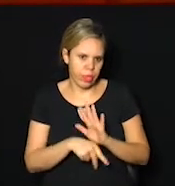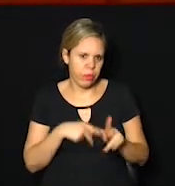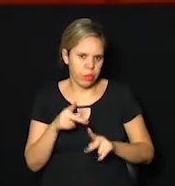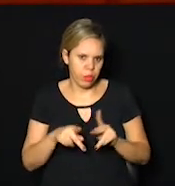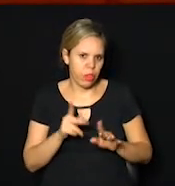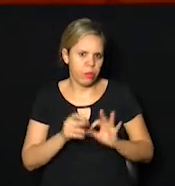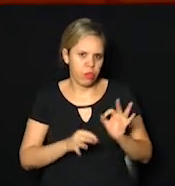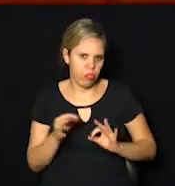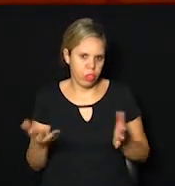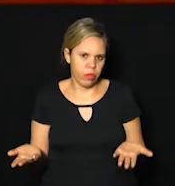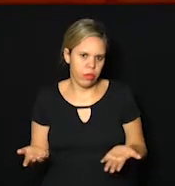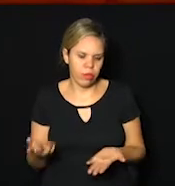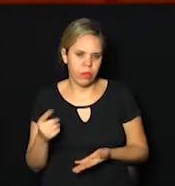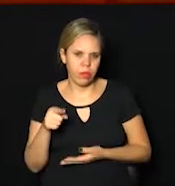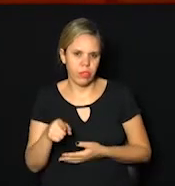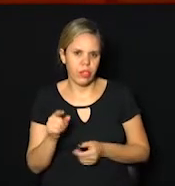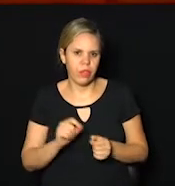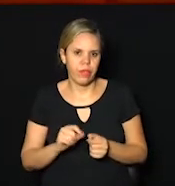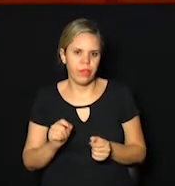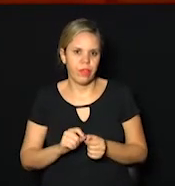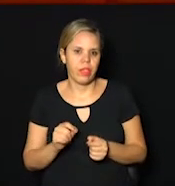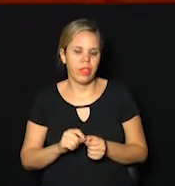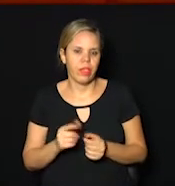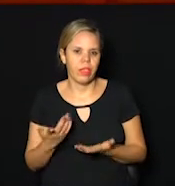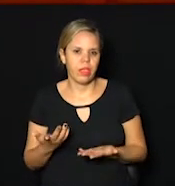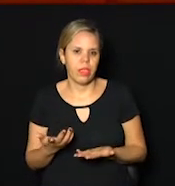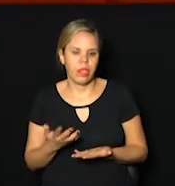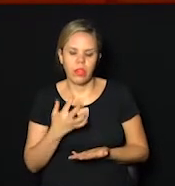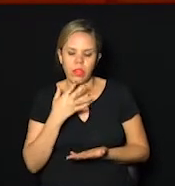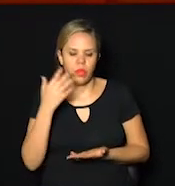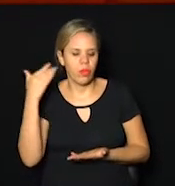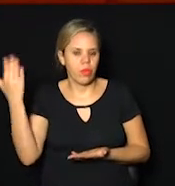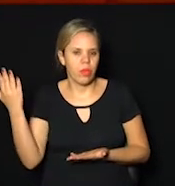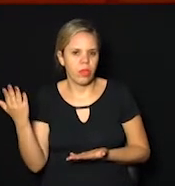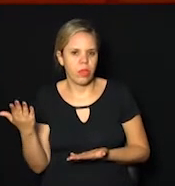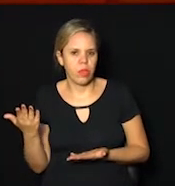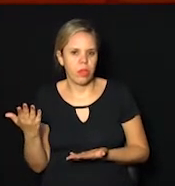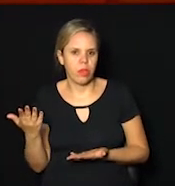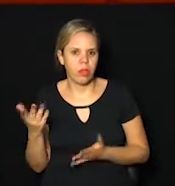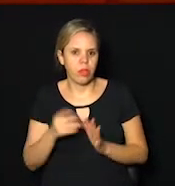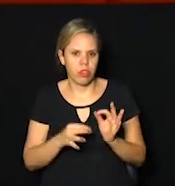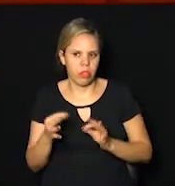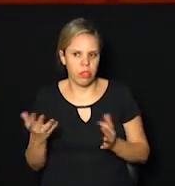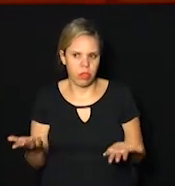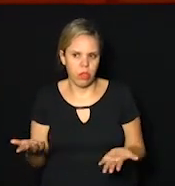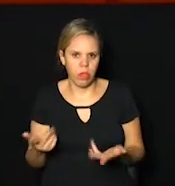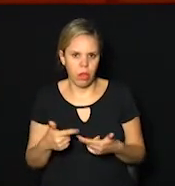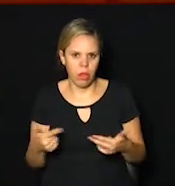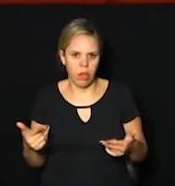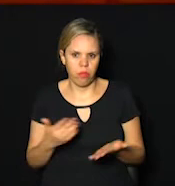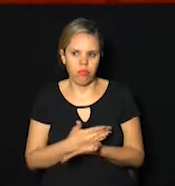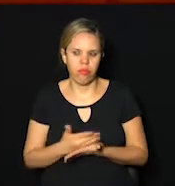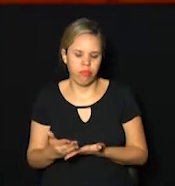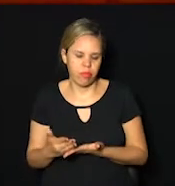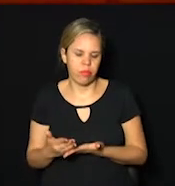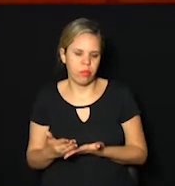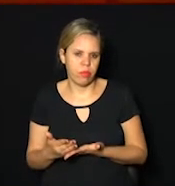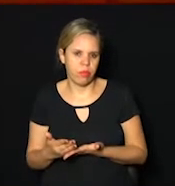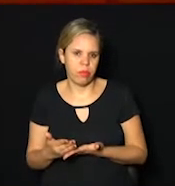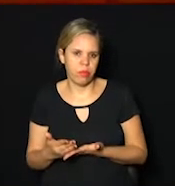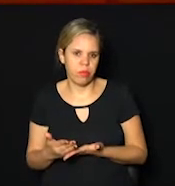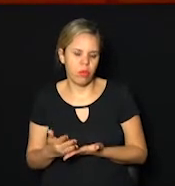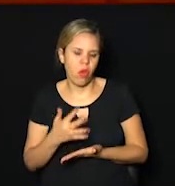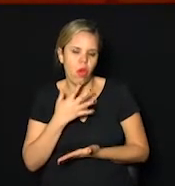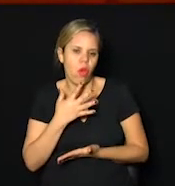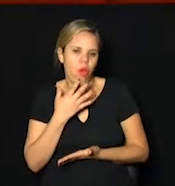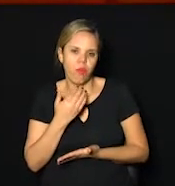Você faz com que esse projeto seja conhecido. Então, conhecer o projeto é algo inicial. Mas conhecer